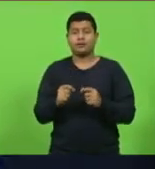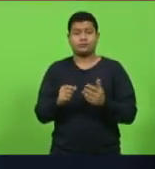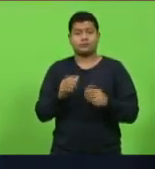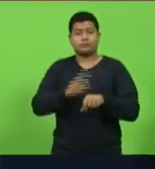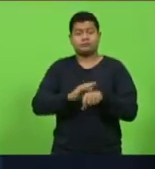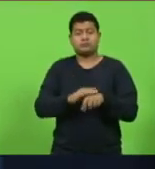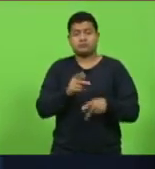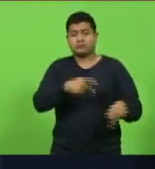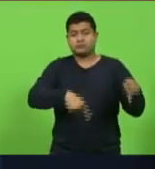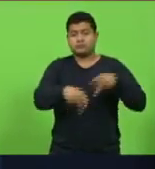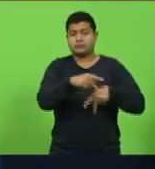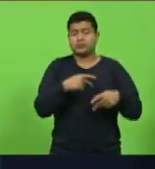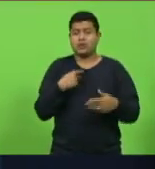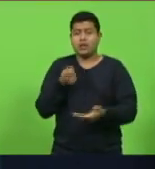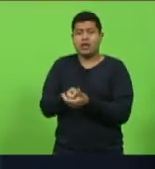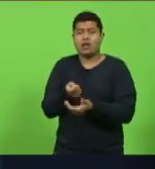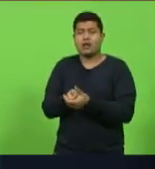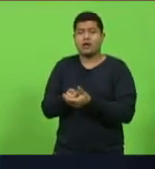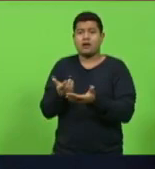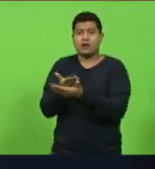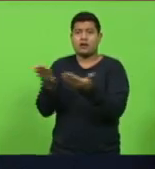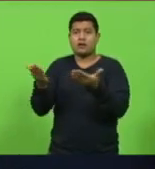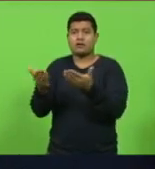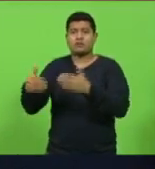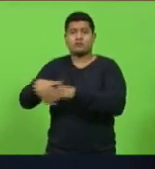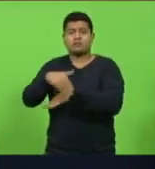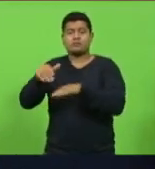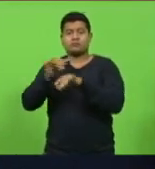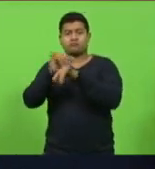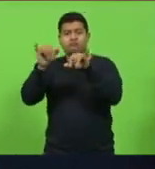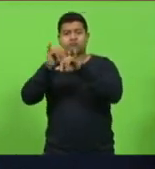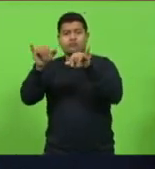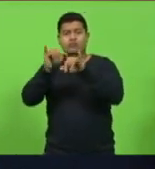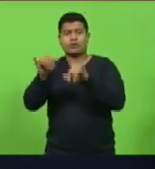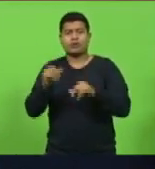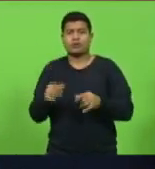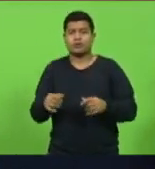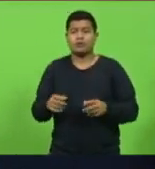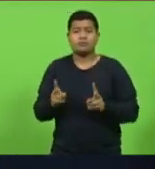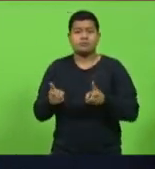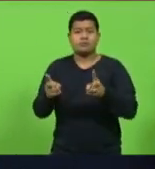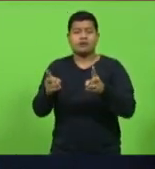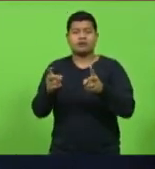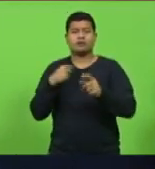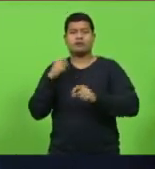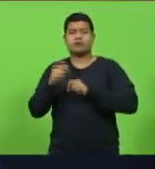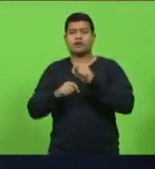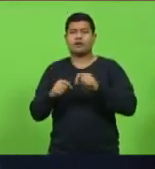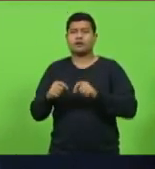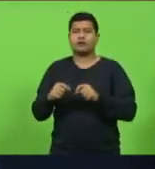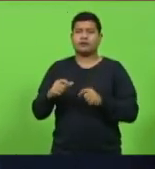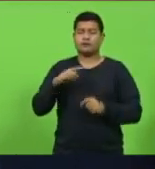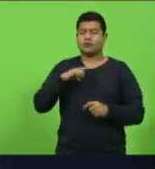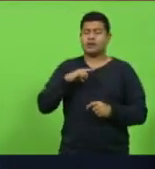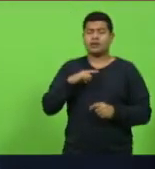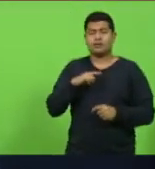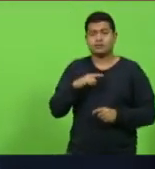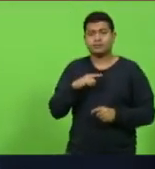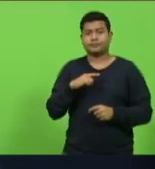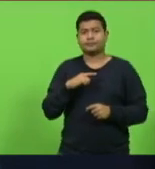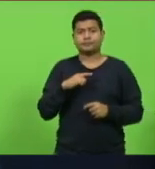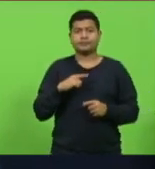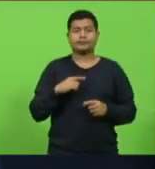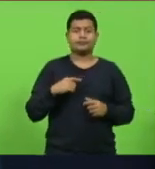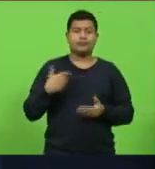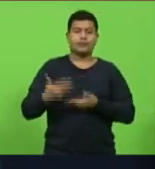no mínimo ruídos nas ruas para sustentar o questionar o questionamento da Via extraordinária como